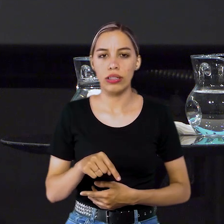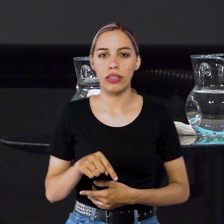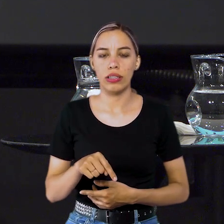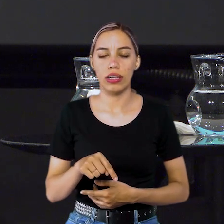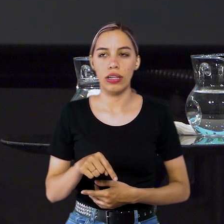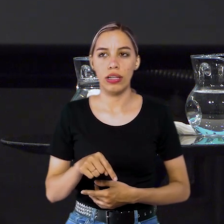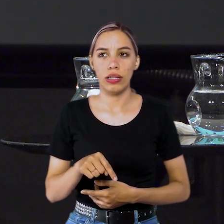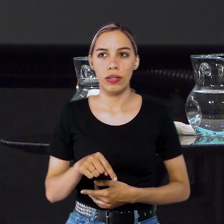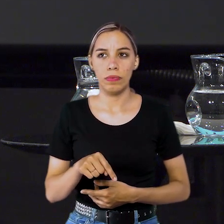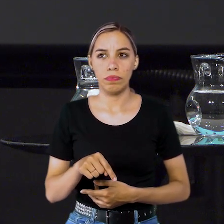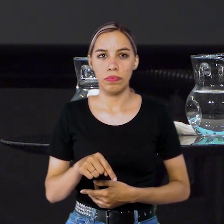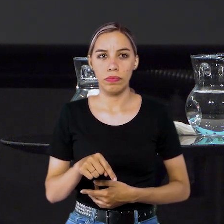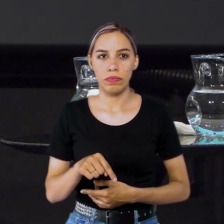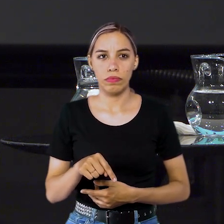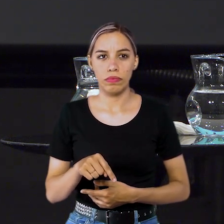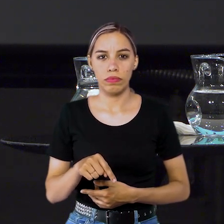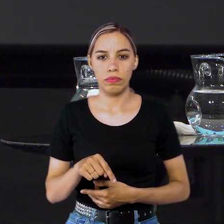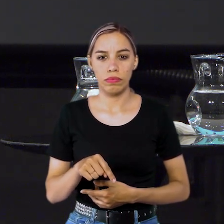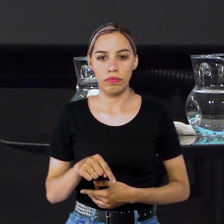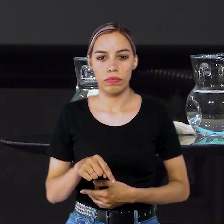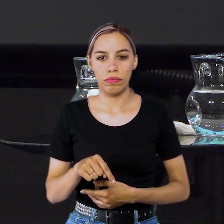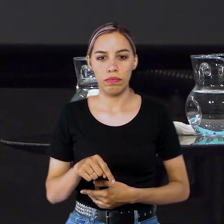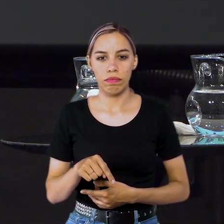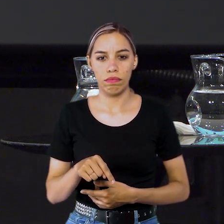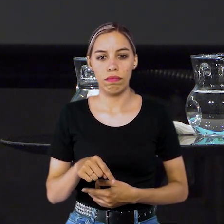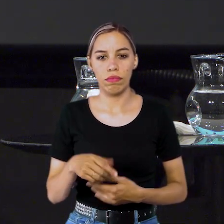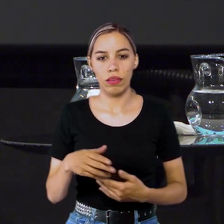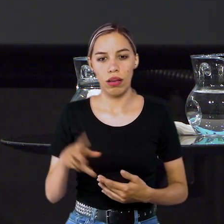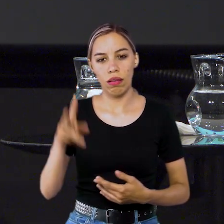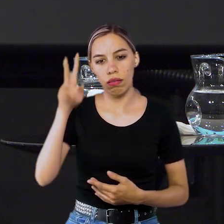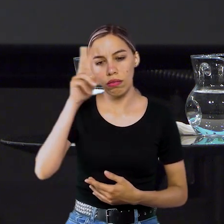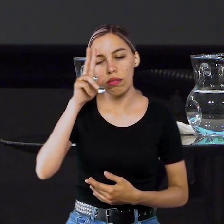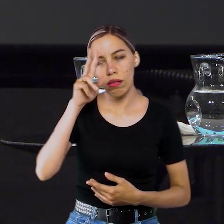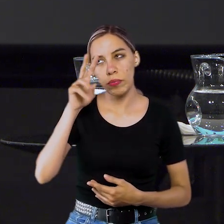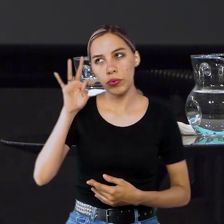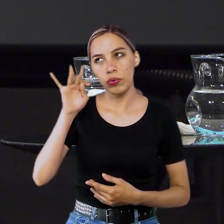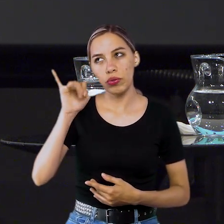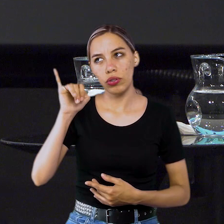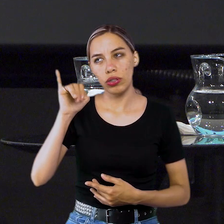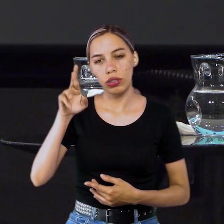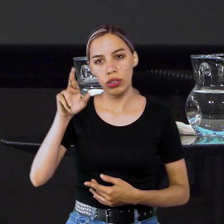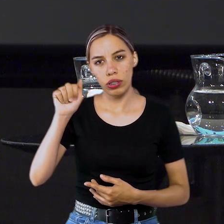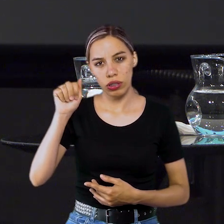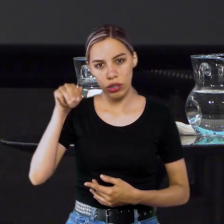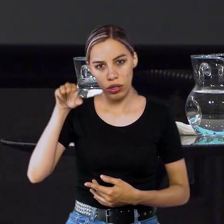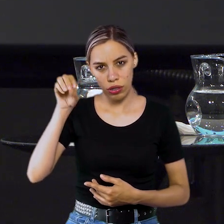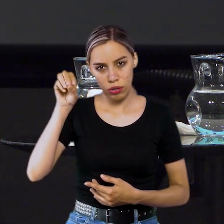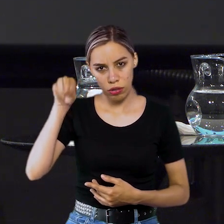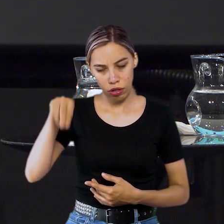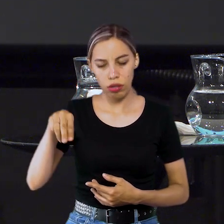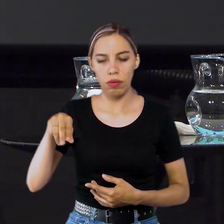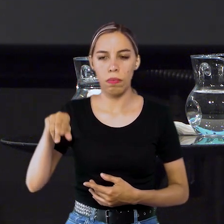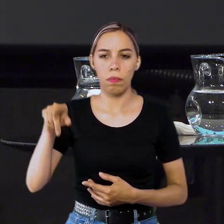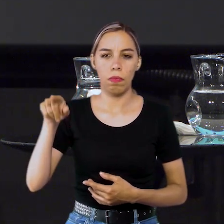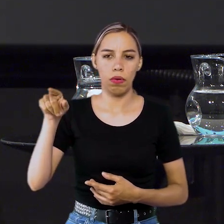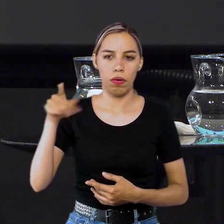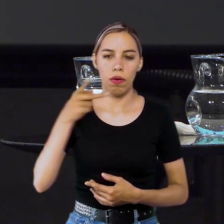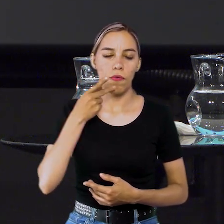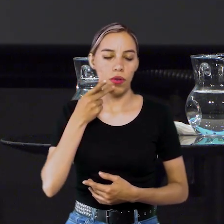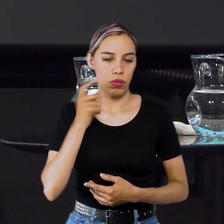e o Tiramon, me lembro que o Tiramon sempre falava que somos